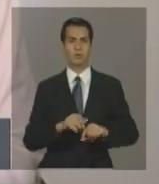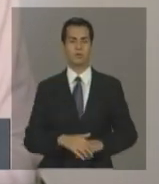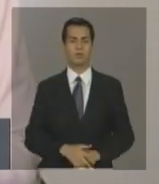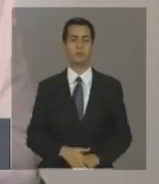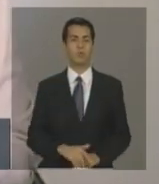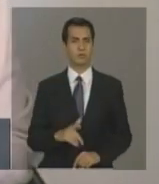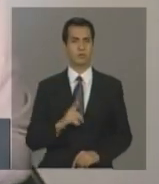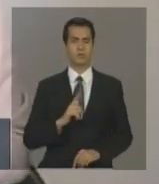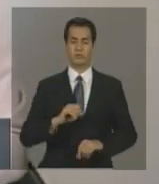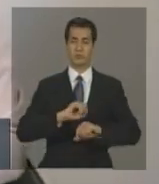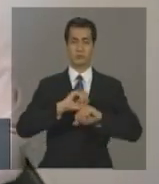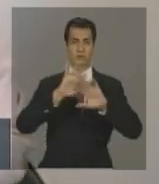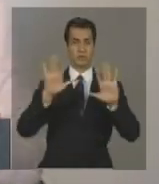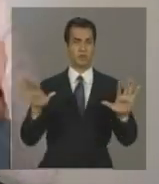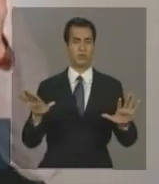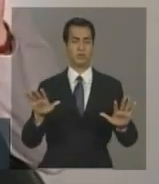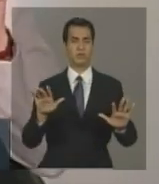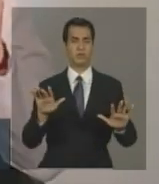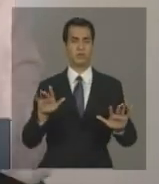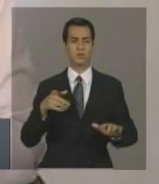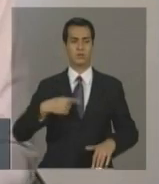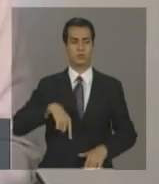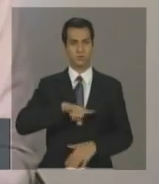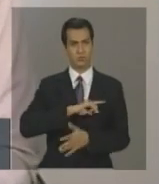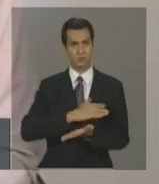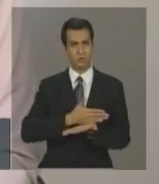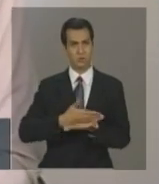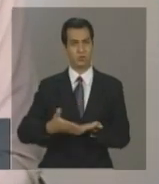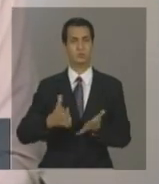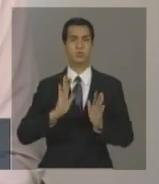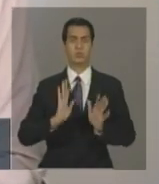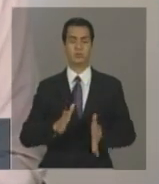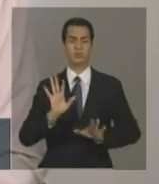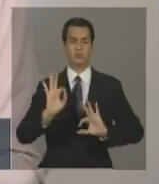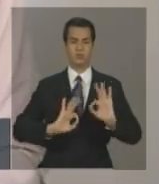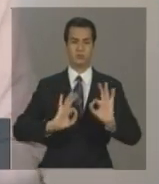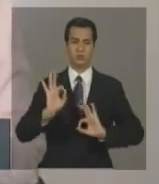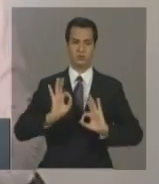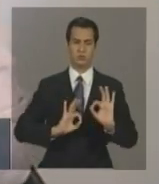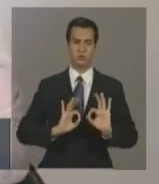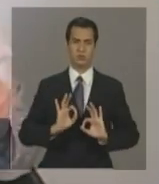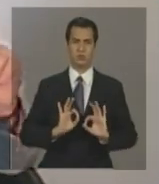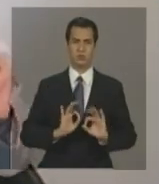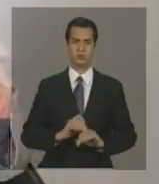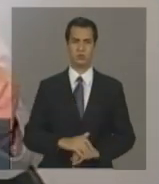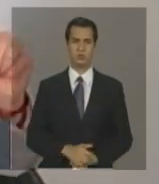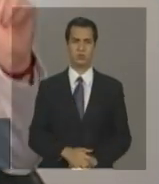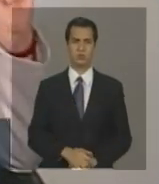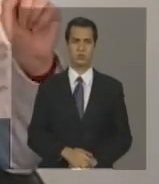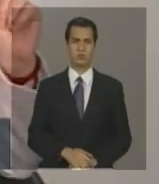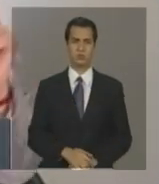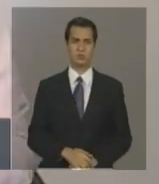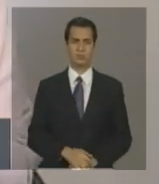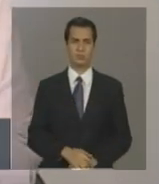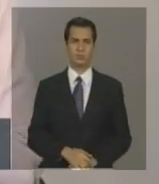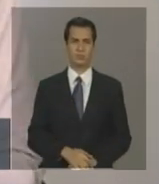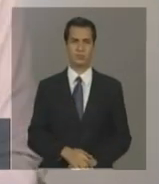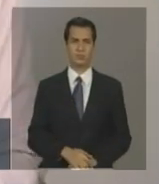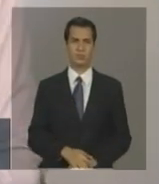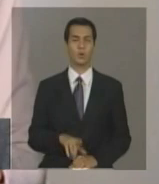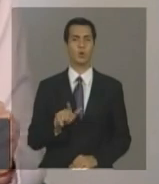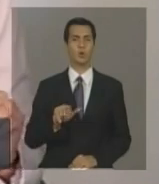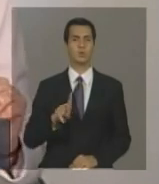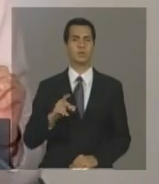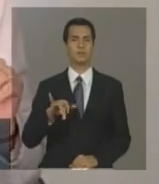determinação, em uma diretriz que nós já começamos a estruturar, na medida em que, aqui Luciana